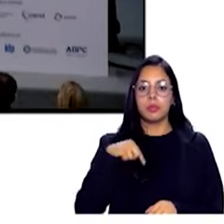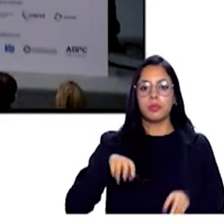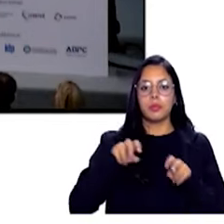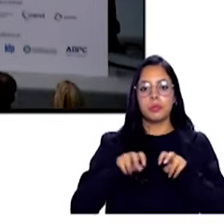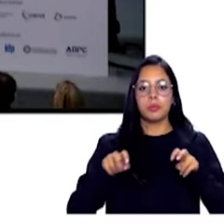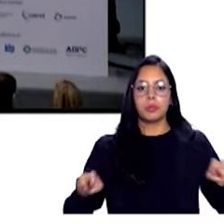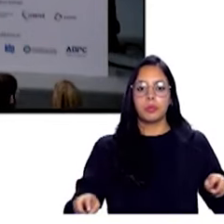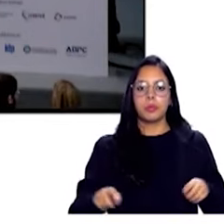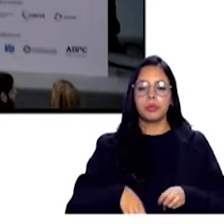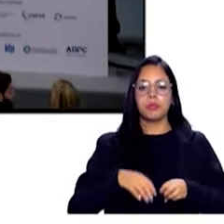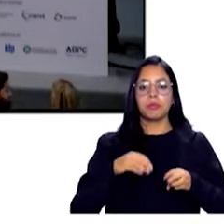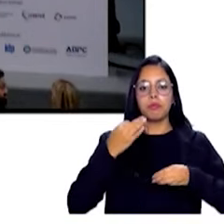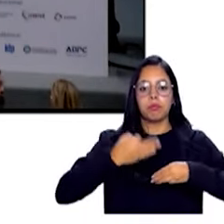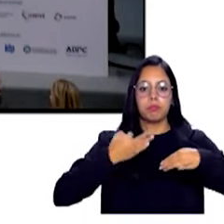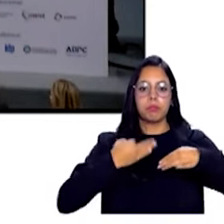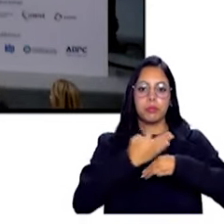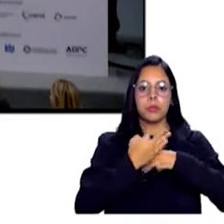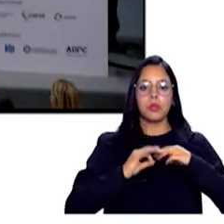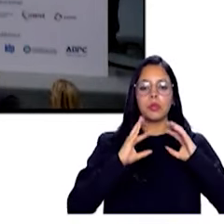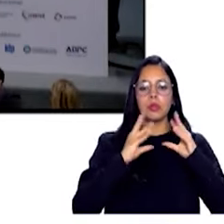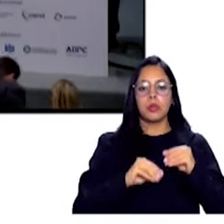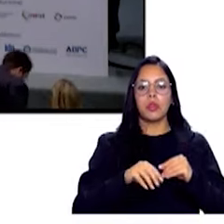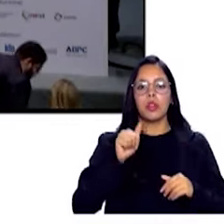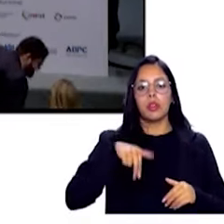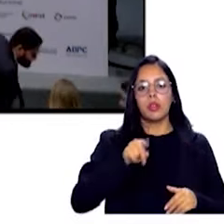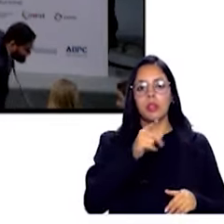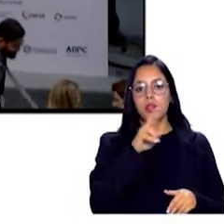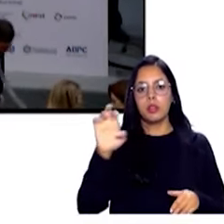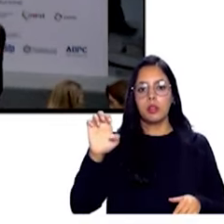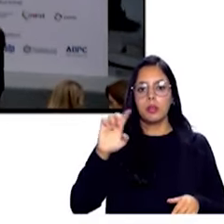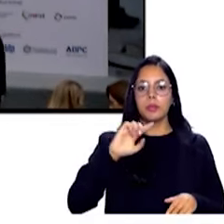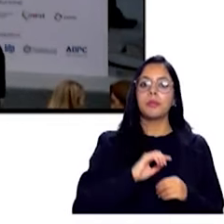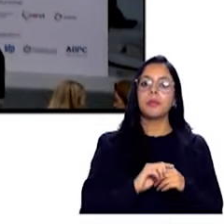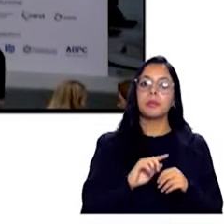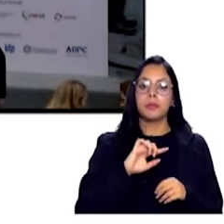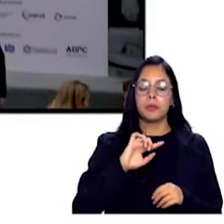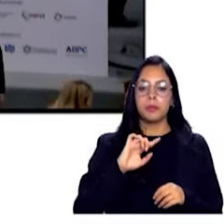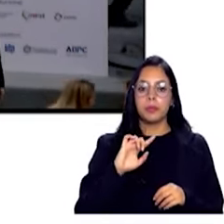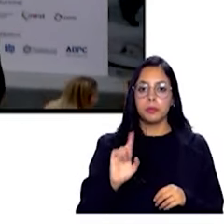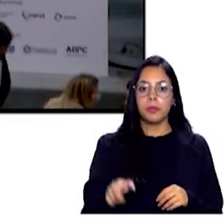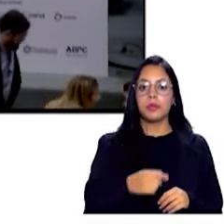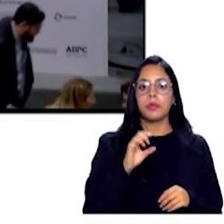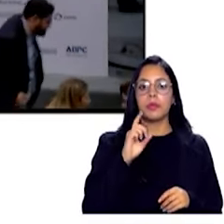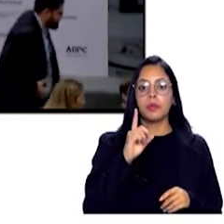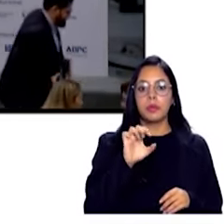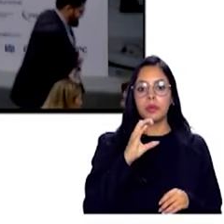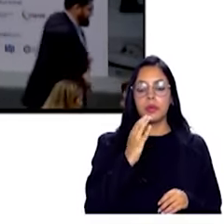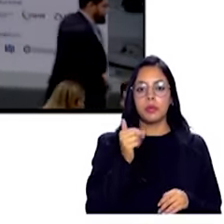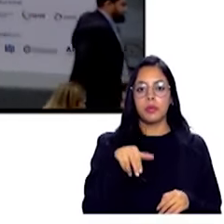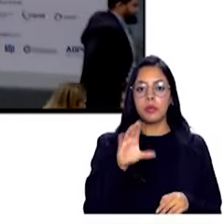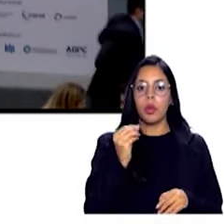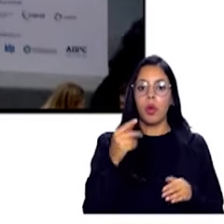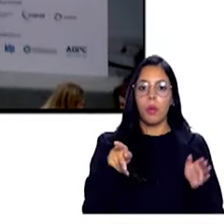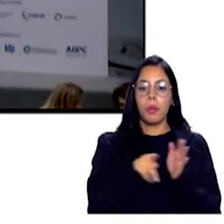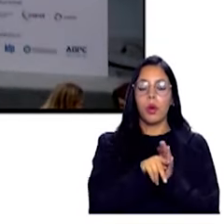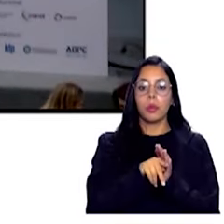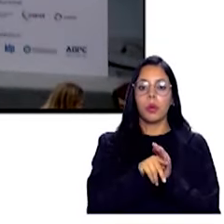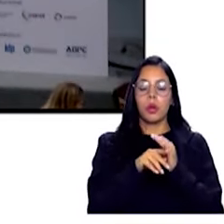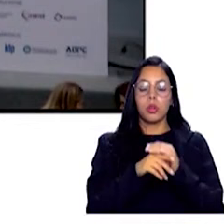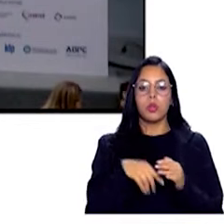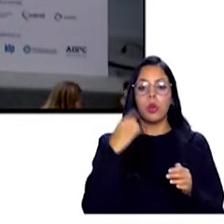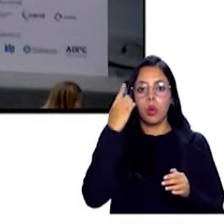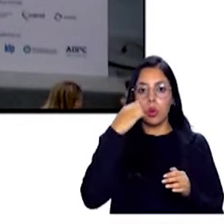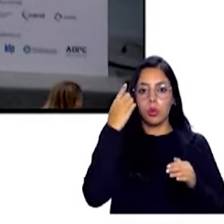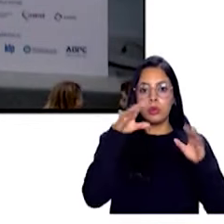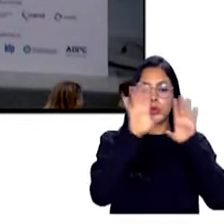excelência senhores ministros André martinz arieta decano do Supremo Tribunal da Espanha